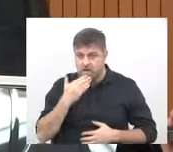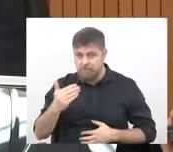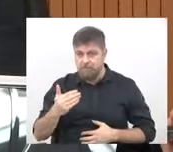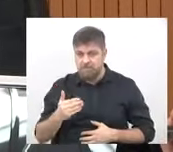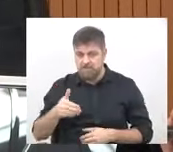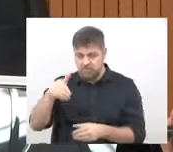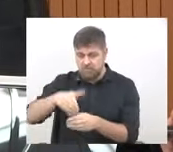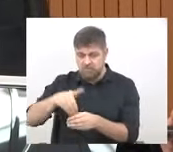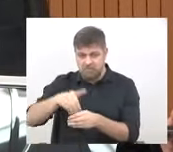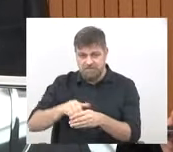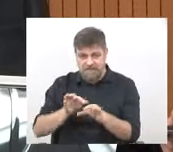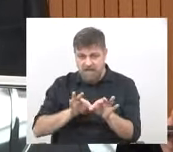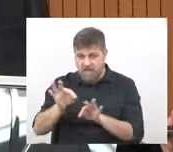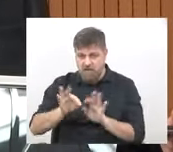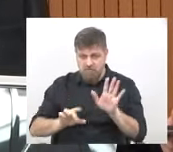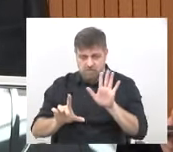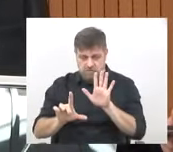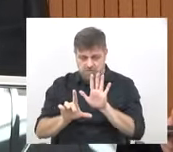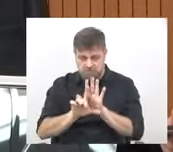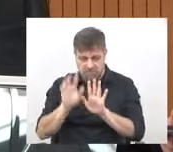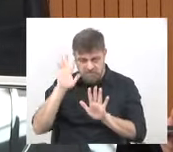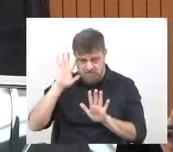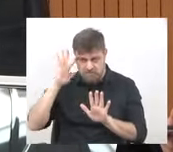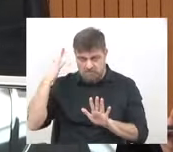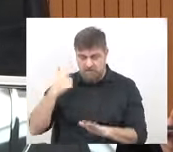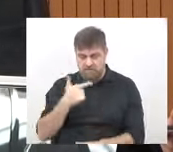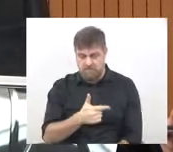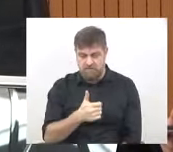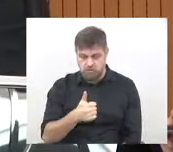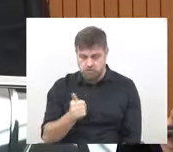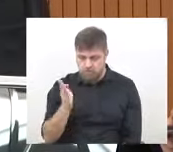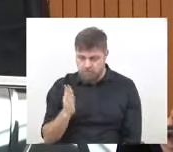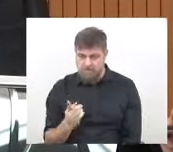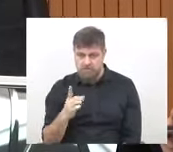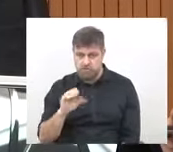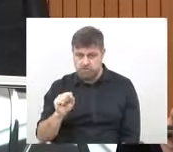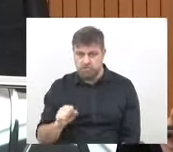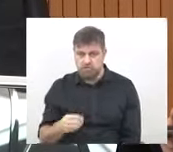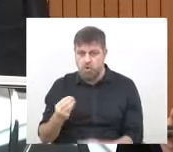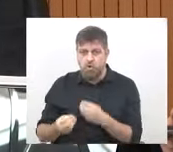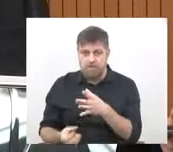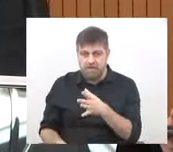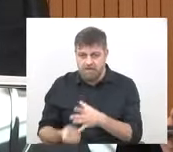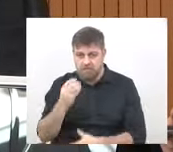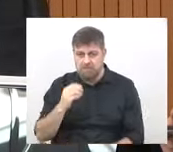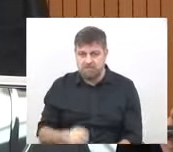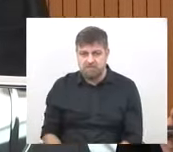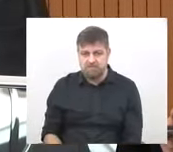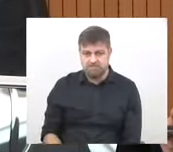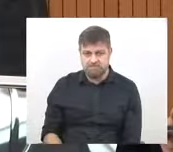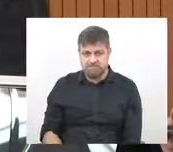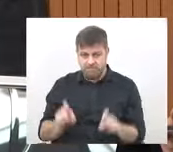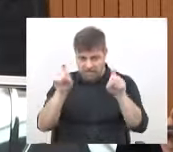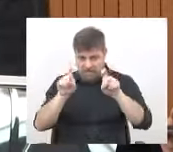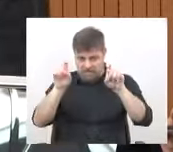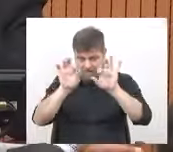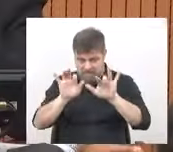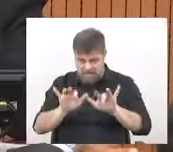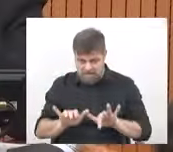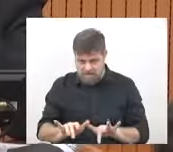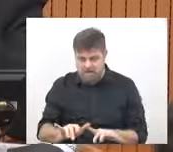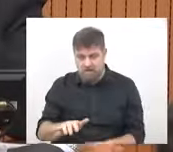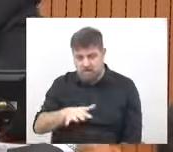regime de urgência do projeto de resolução 2118, que dispõe sobre o processo eletrônico no âmbito da Câmara Municipal de